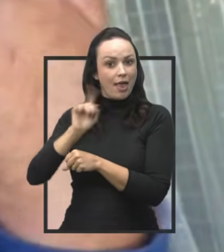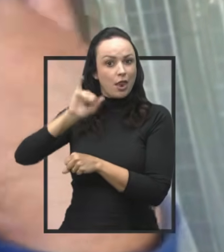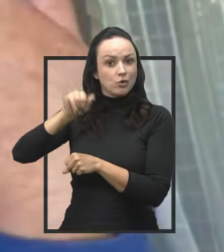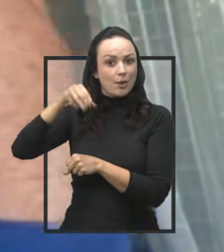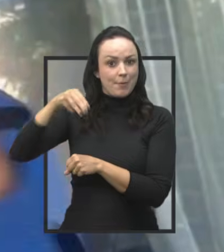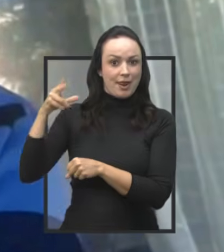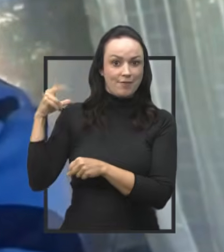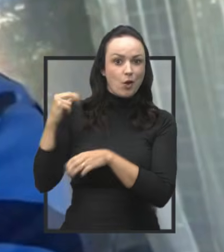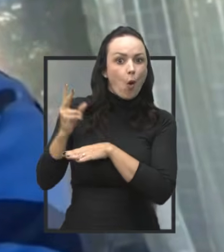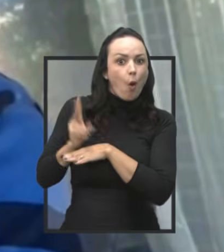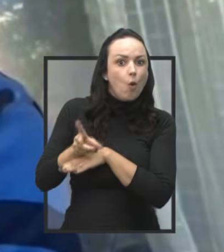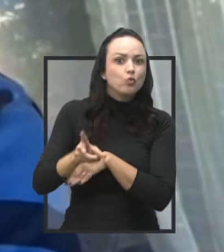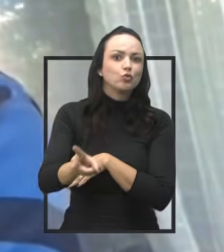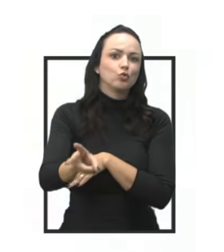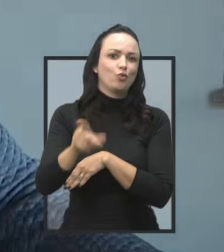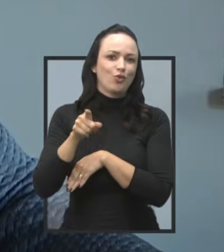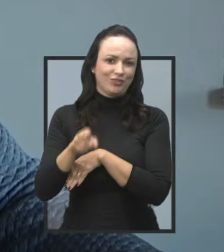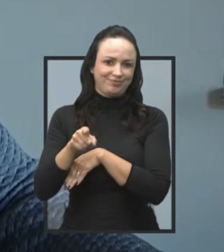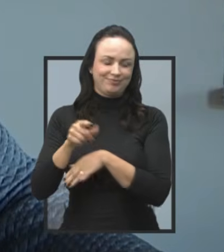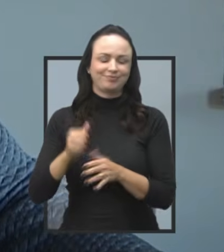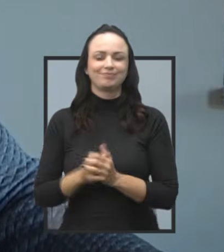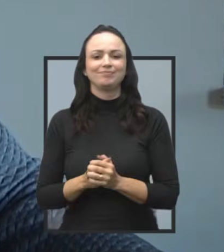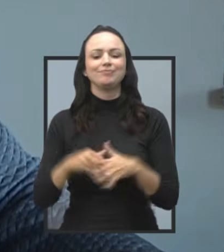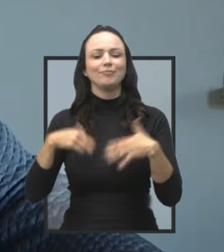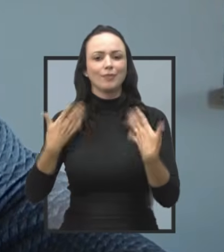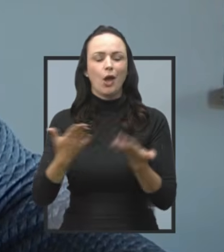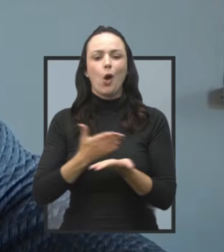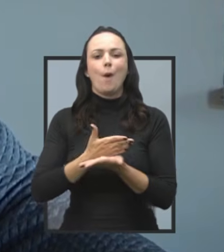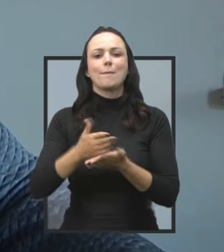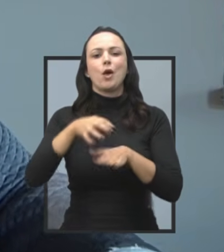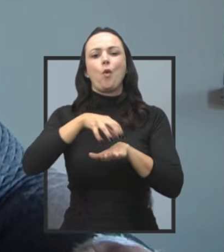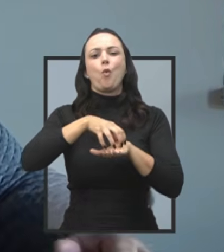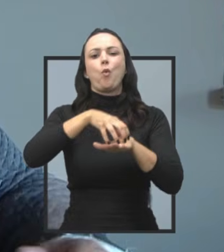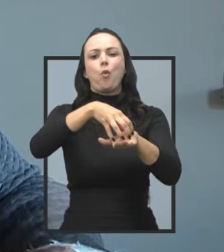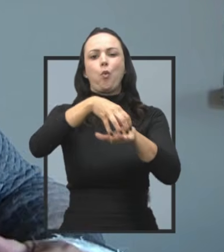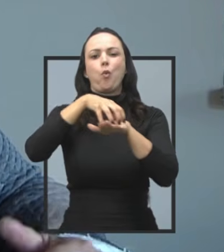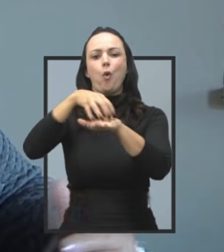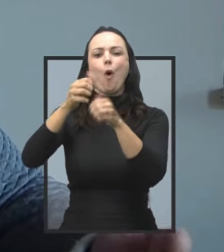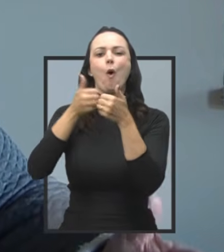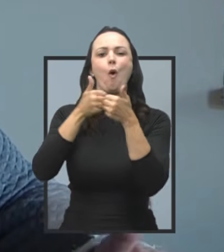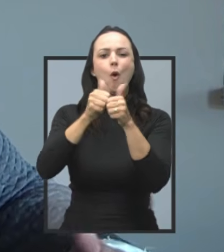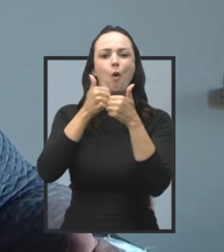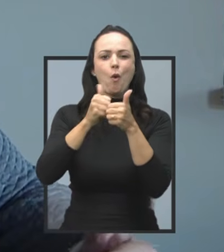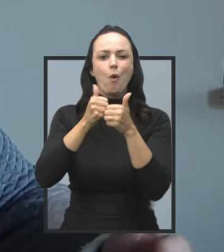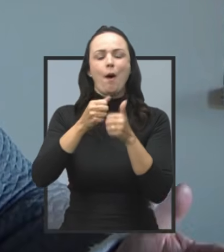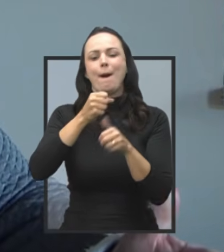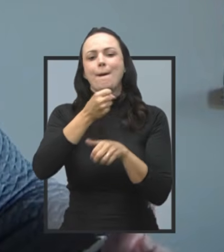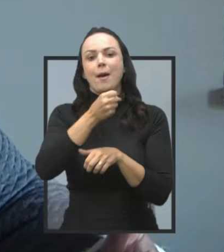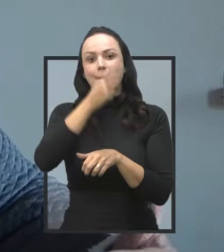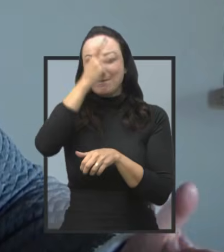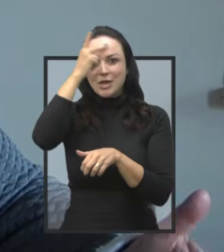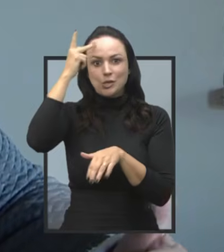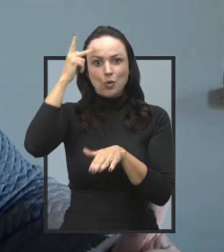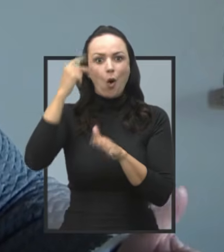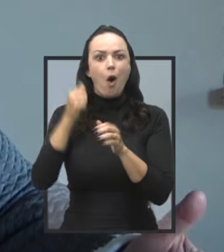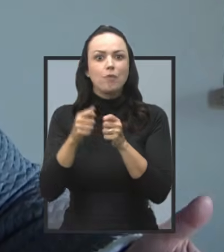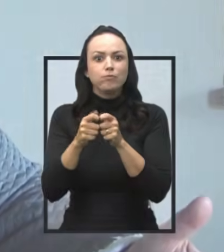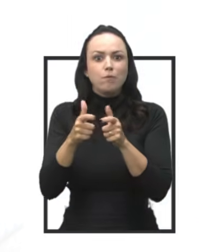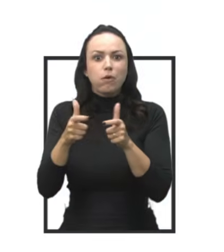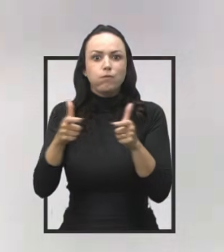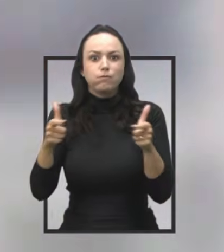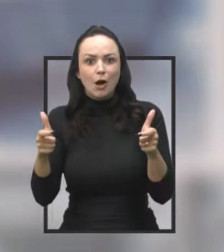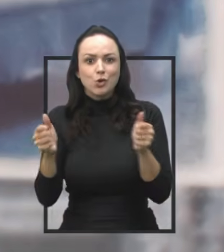deu sequência a isso. E aí começou o transporte. Começou a crescer o número de pessoas que vinham com